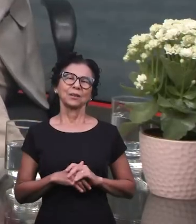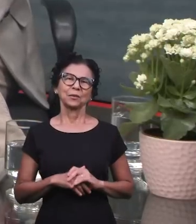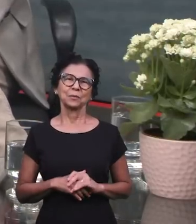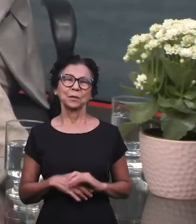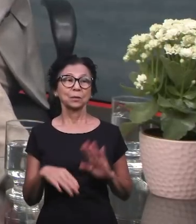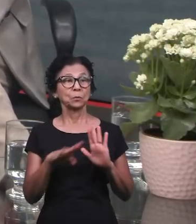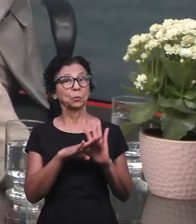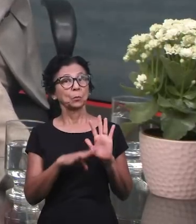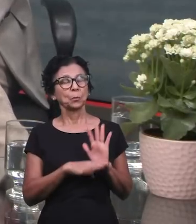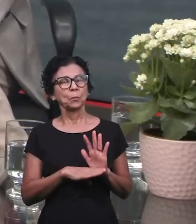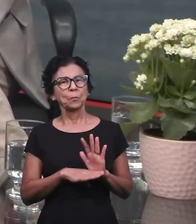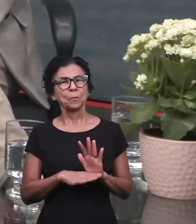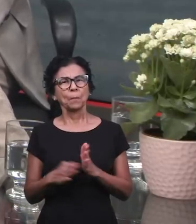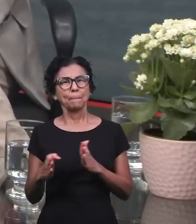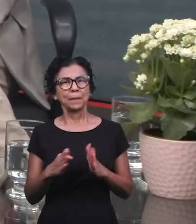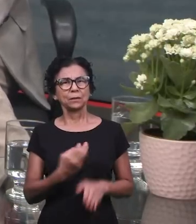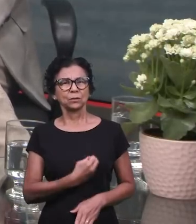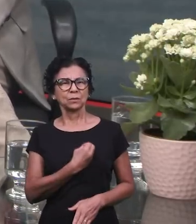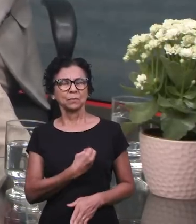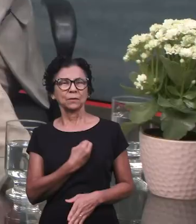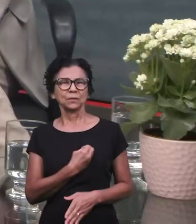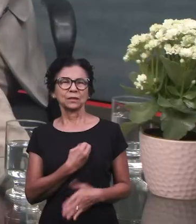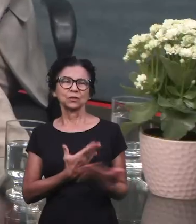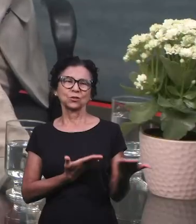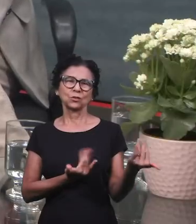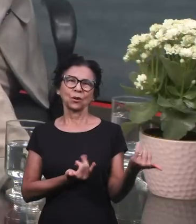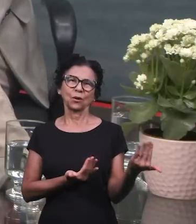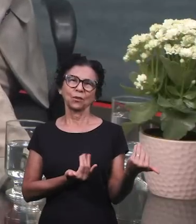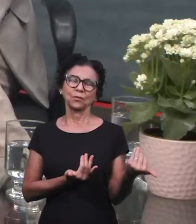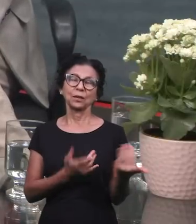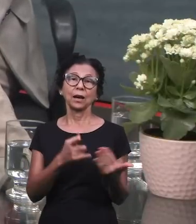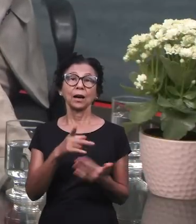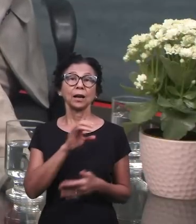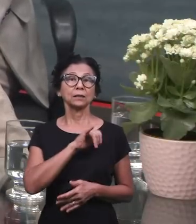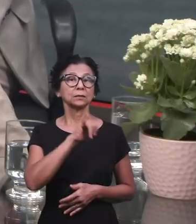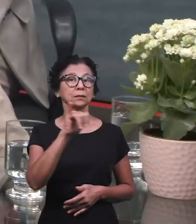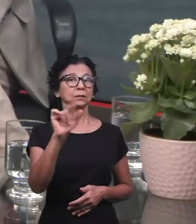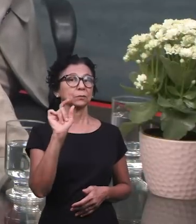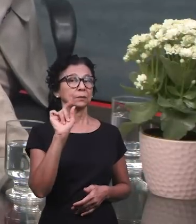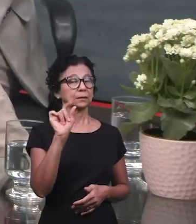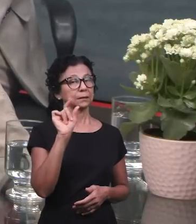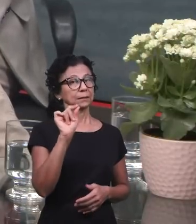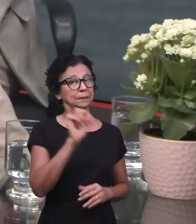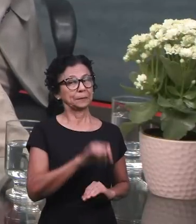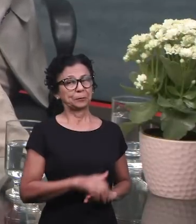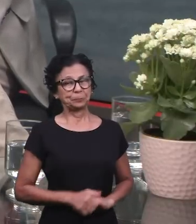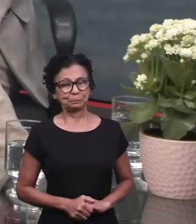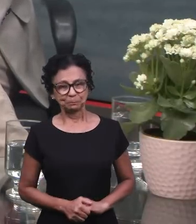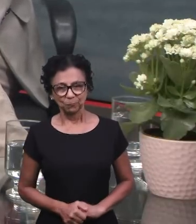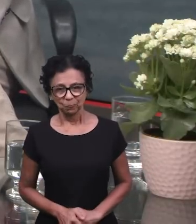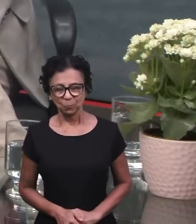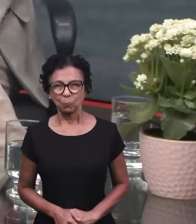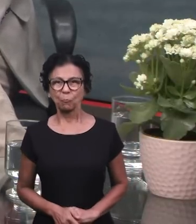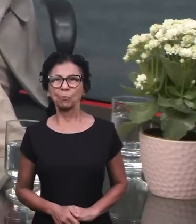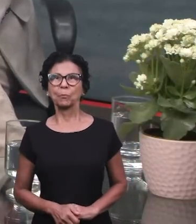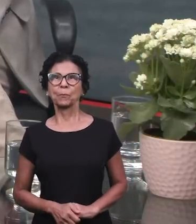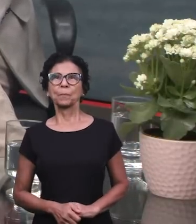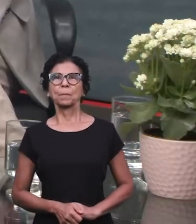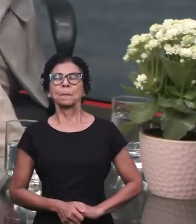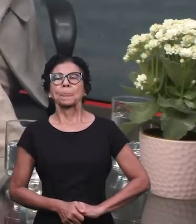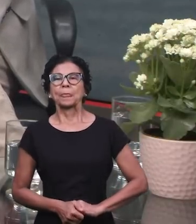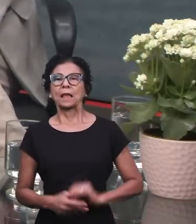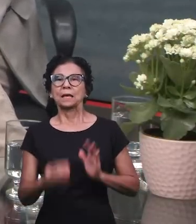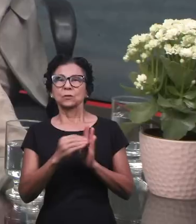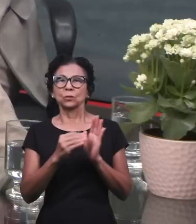do programa Os Dias da Minha Mocidade. E eu quero alertar você o seguinte, não é só esse conteúdo voltado para os jovens,